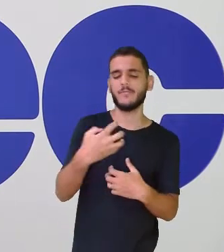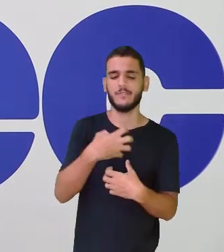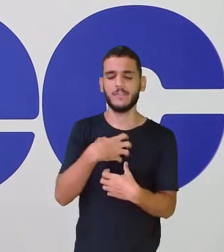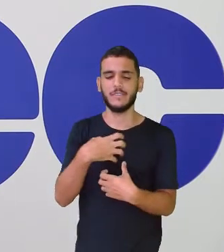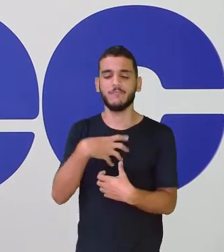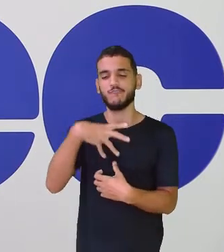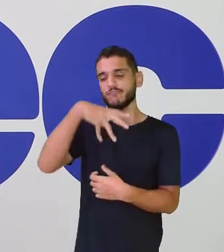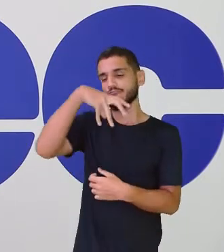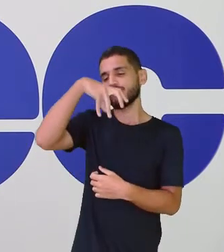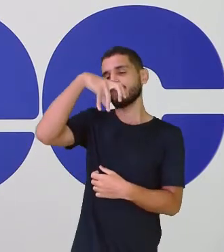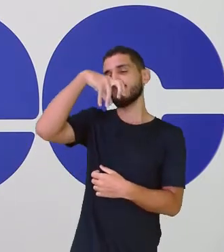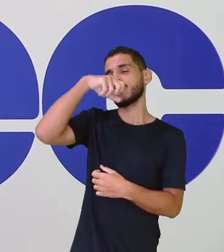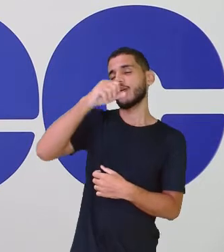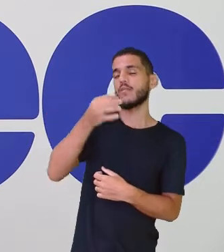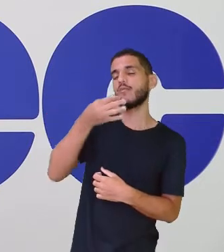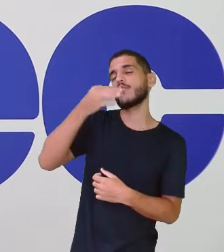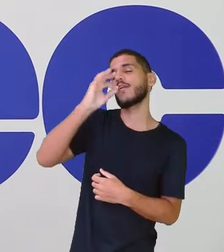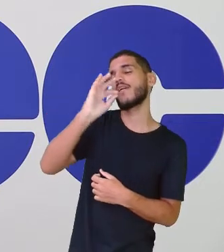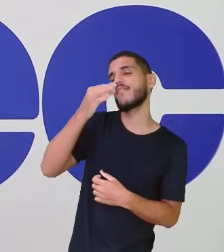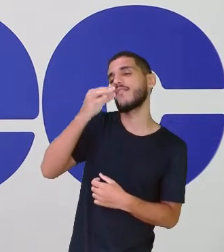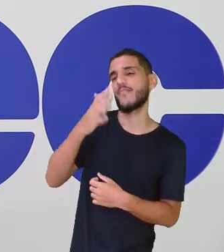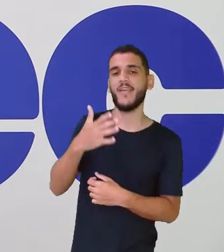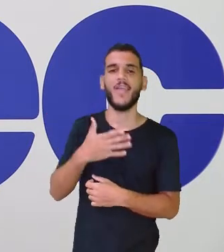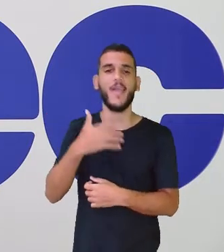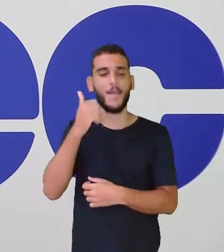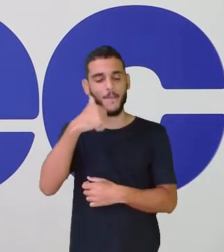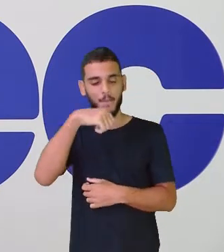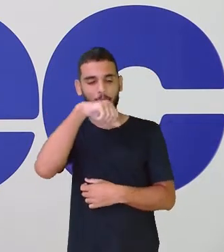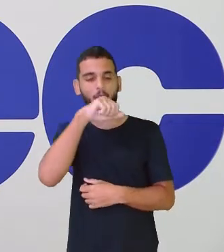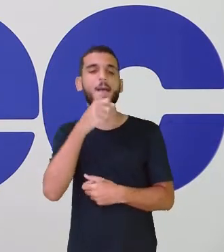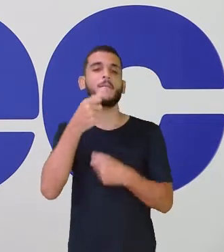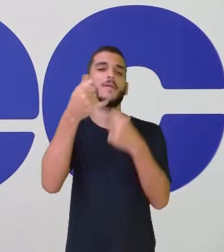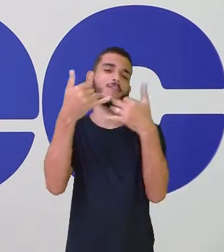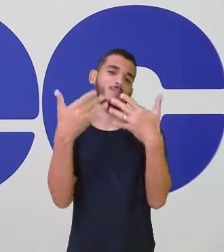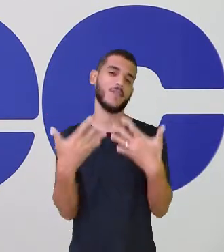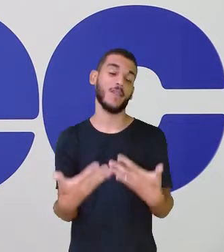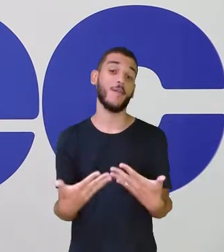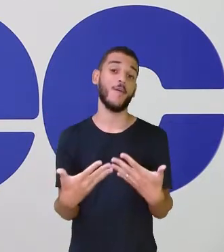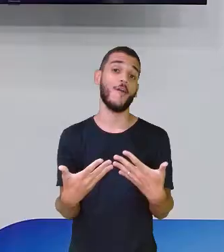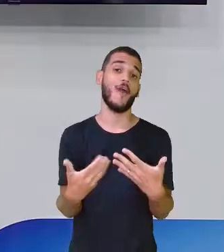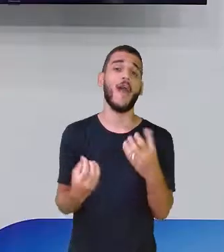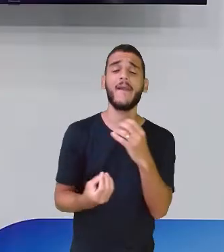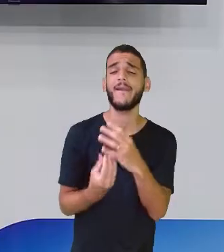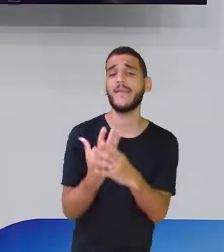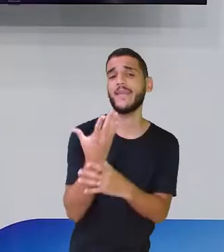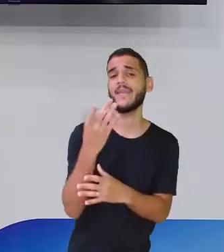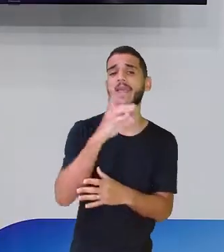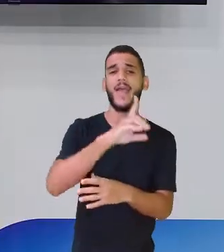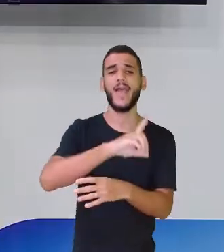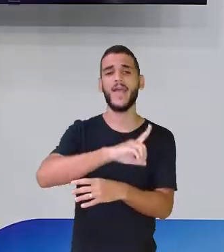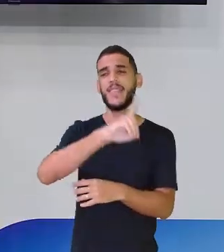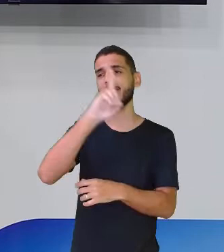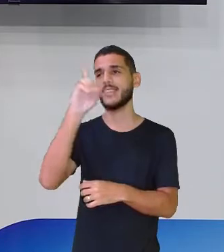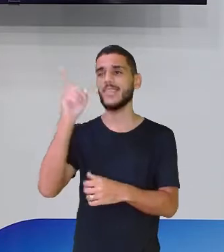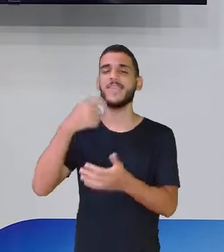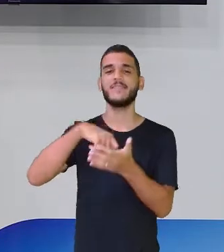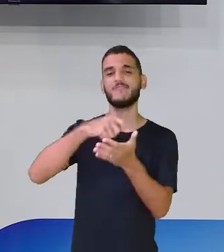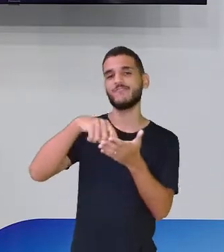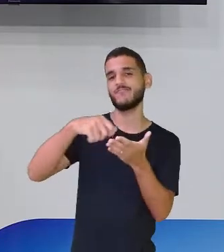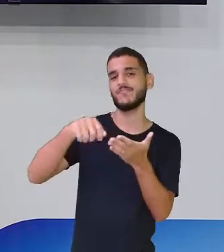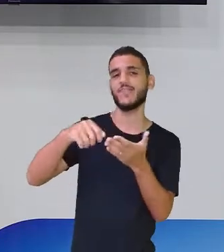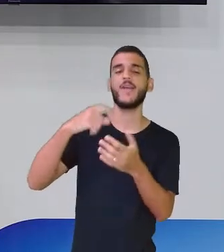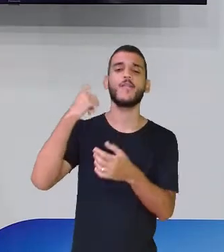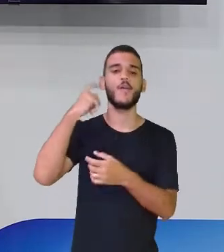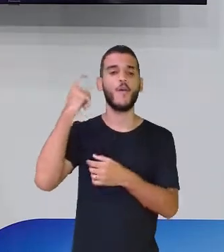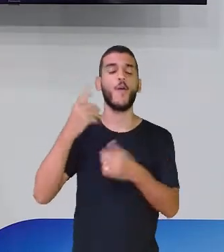ouvi minha mãe, e a minha mãe disse, sabe? Narrando, Exatamente, criar esses diários sonoros. Então, a gente vai